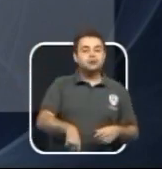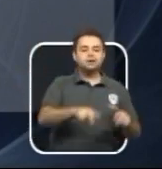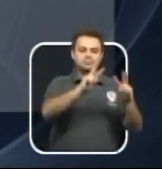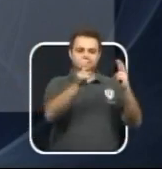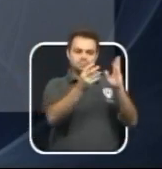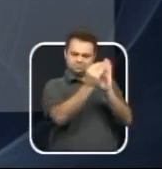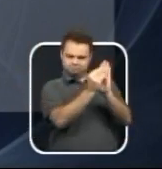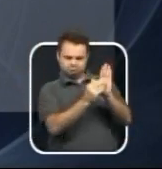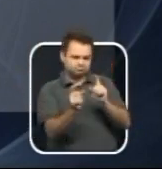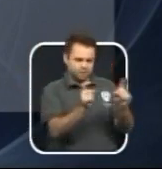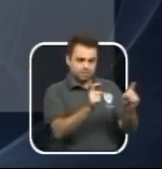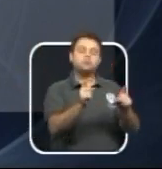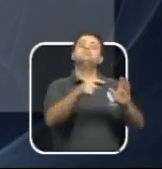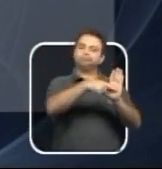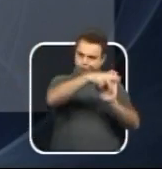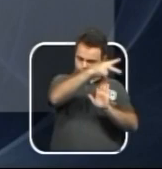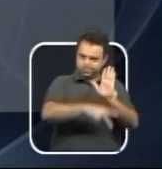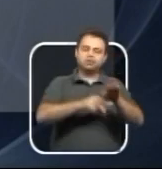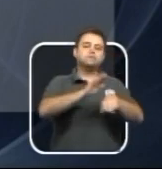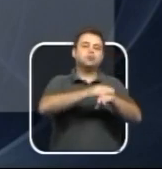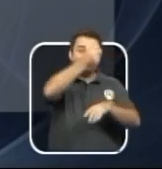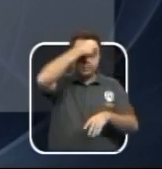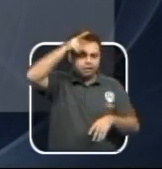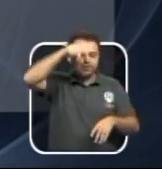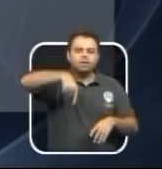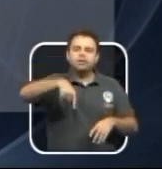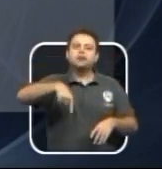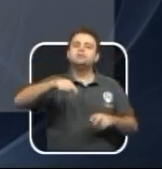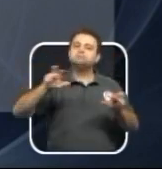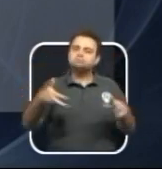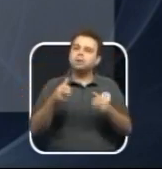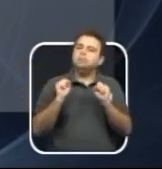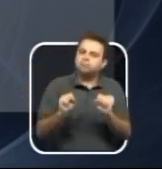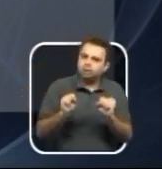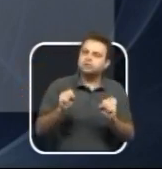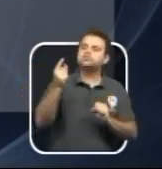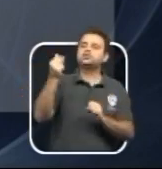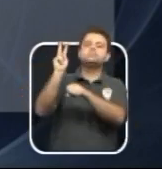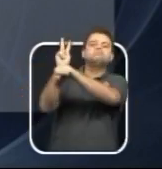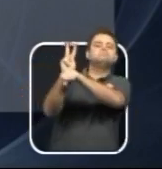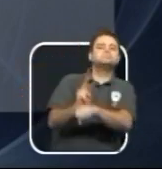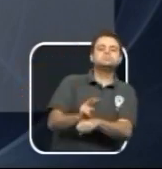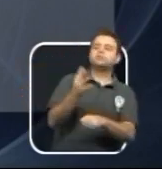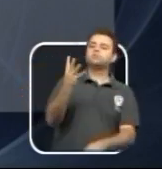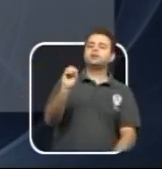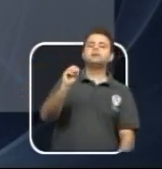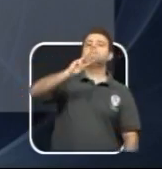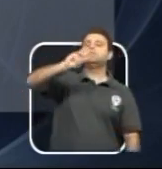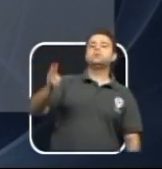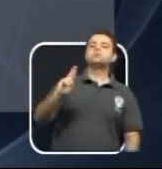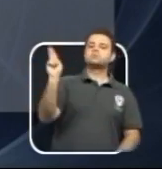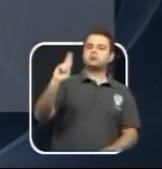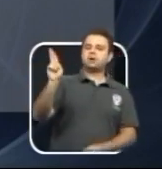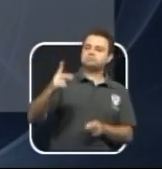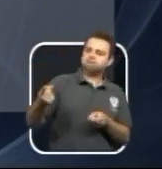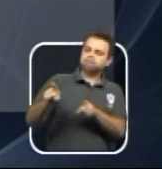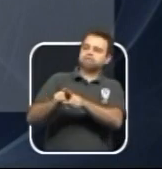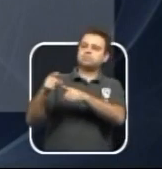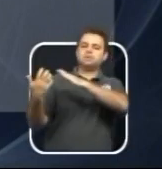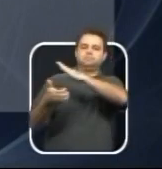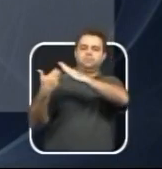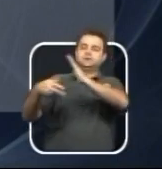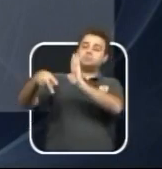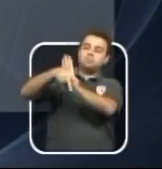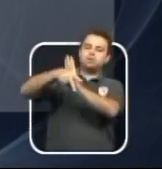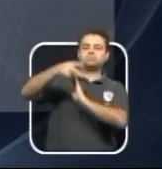projeto de lei do Executivo que autoriza o município a contratar empréstimo de R$40 milhões com a agência